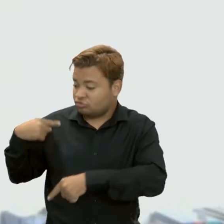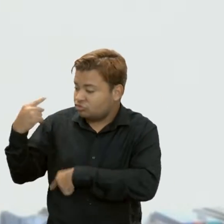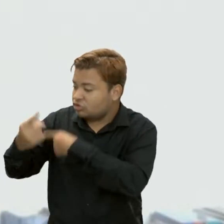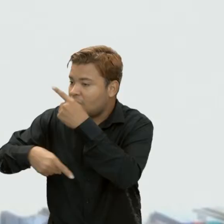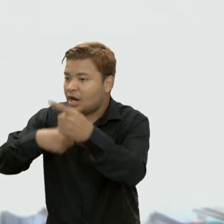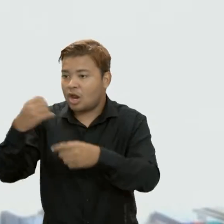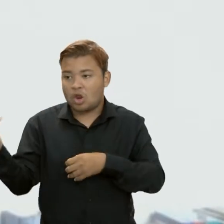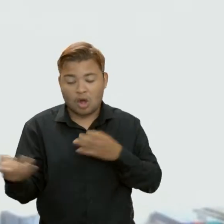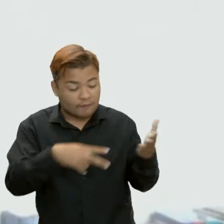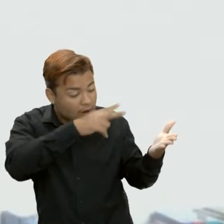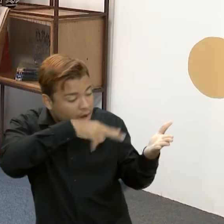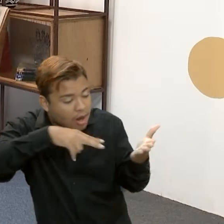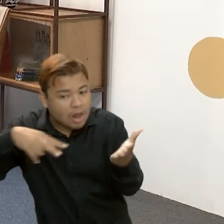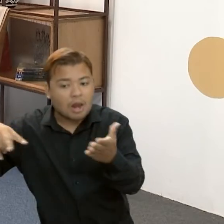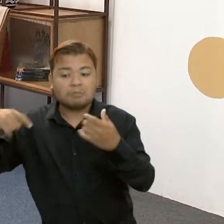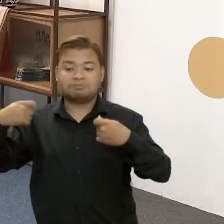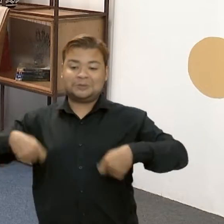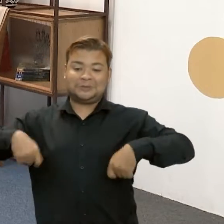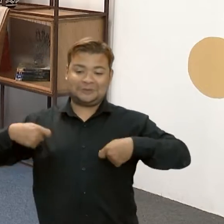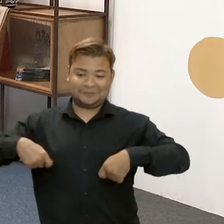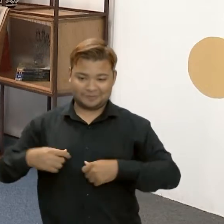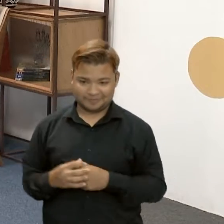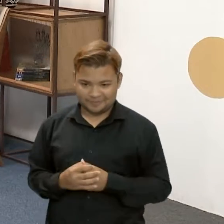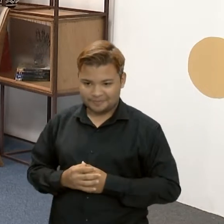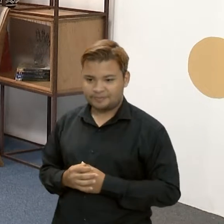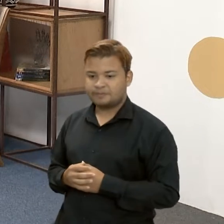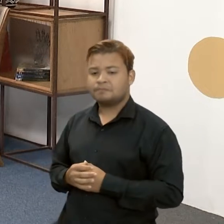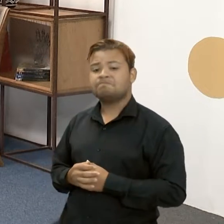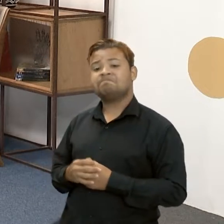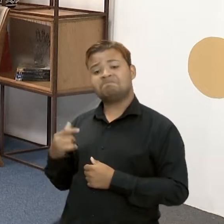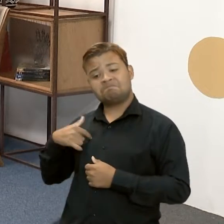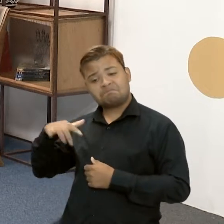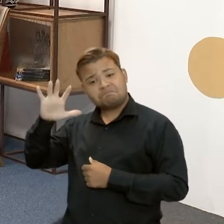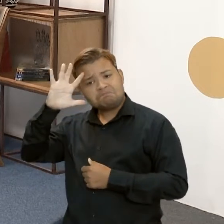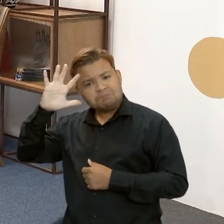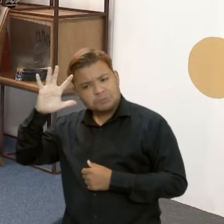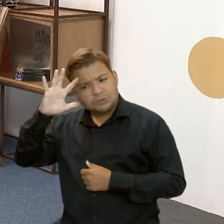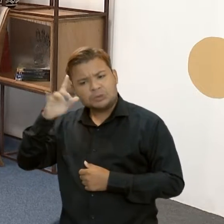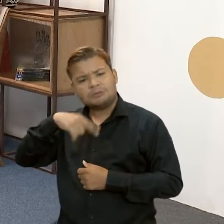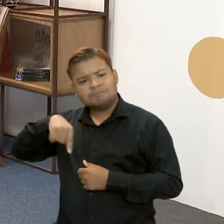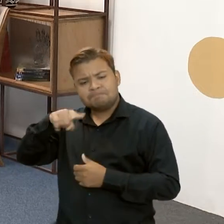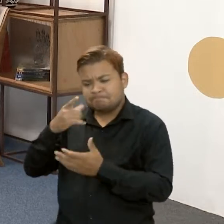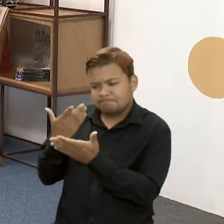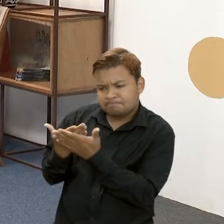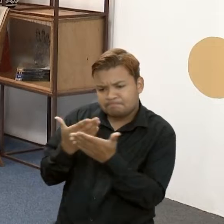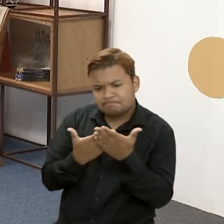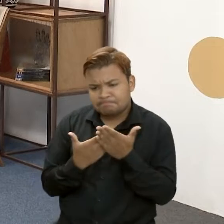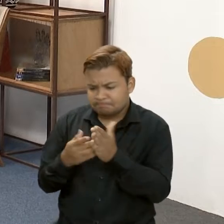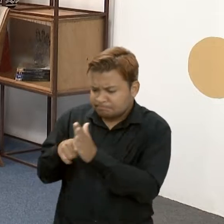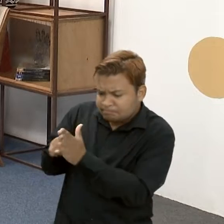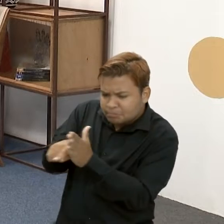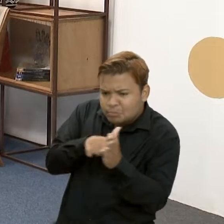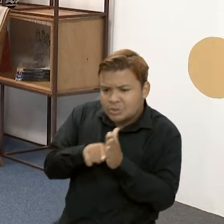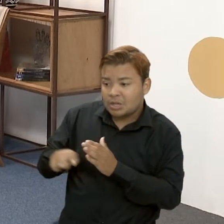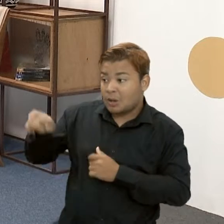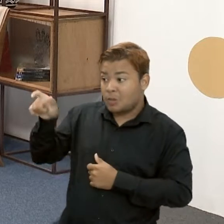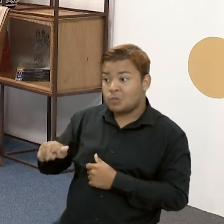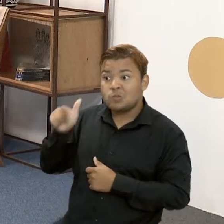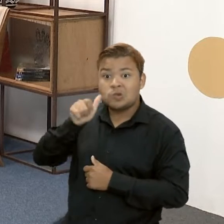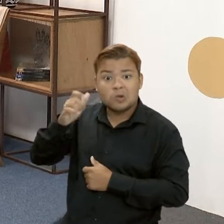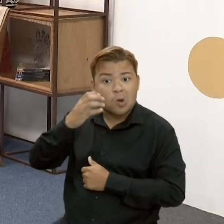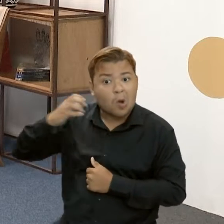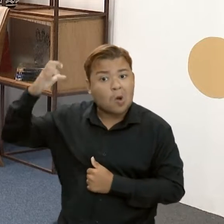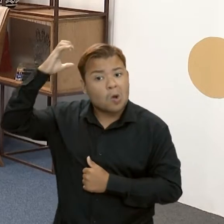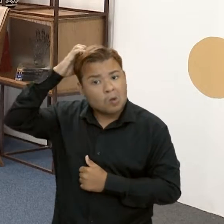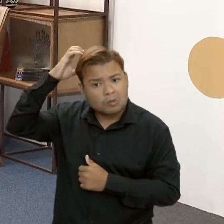gerações. E eu imagino que durante toda essa pesquisa e essa investigação sobre a obra de alguém tão importante